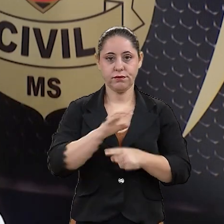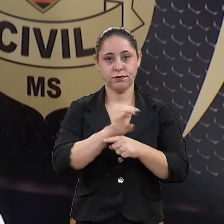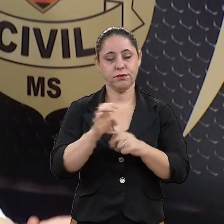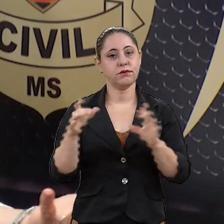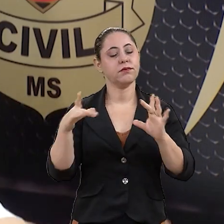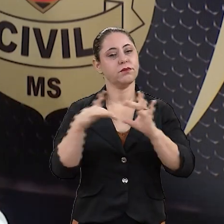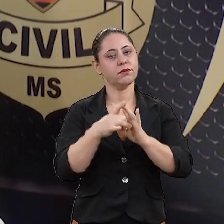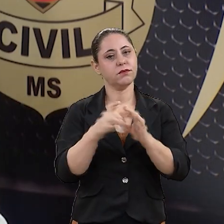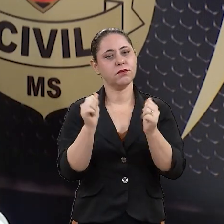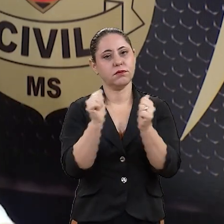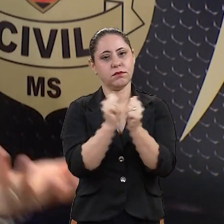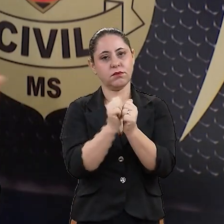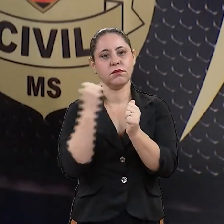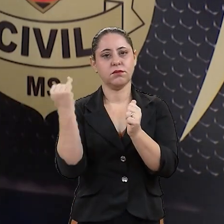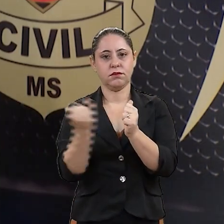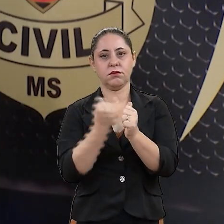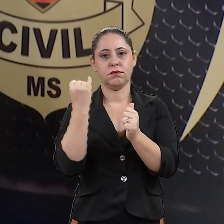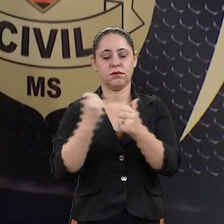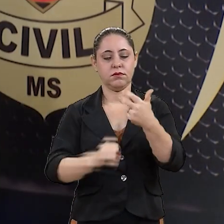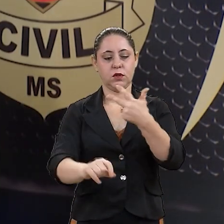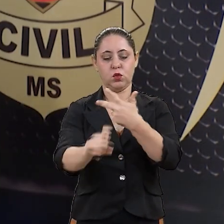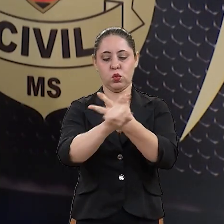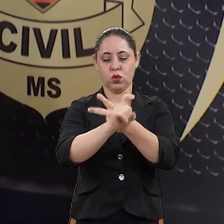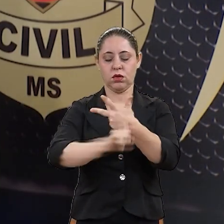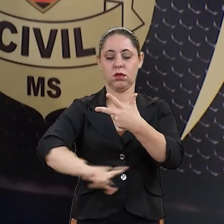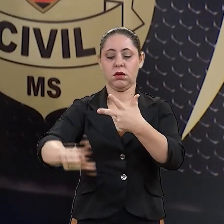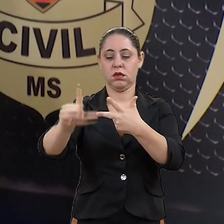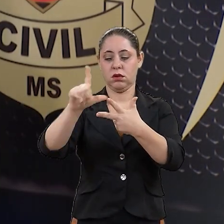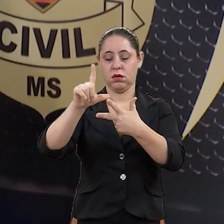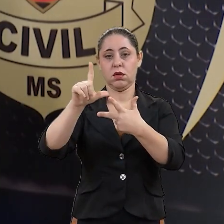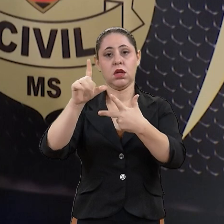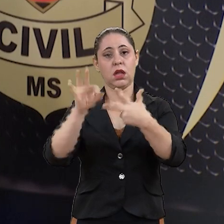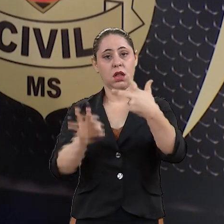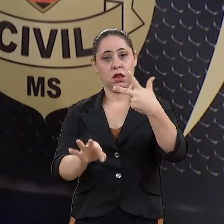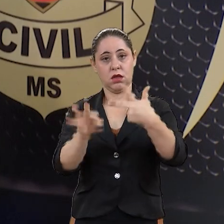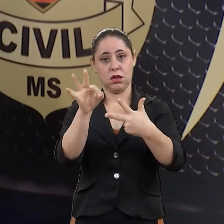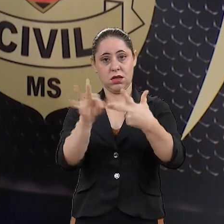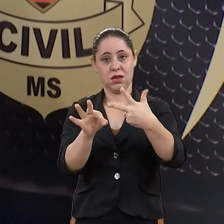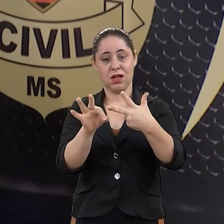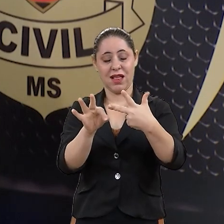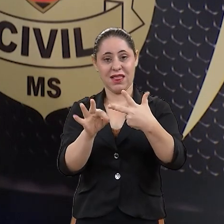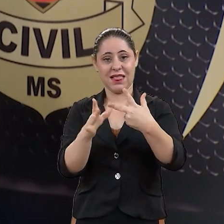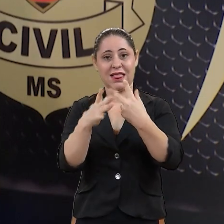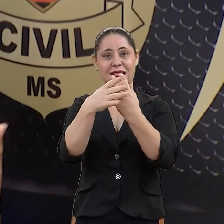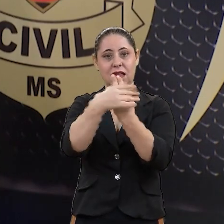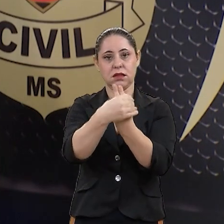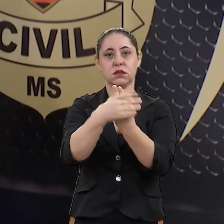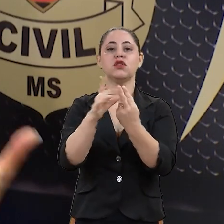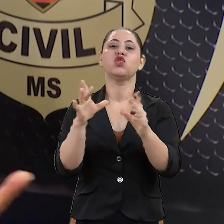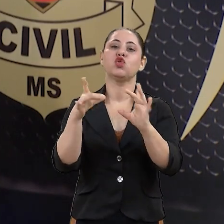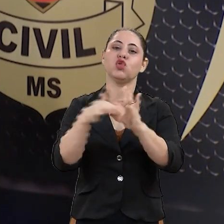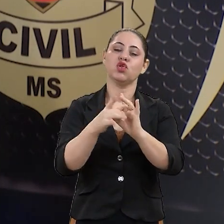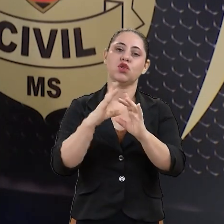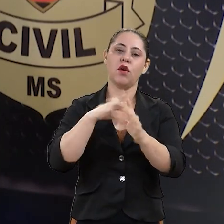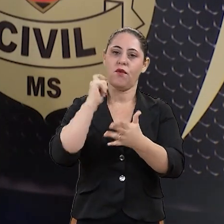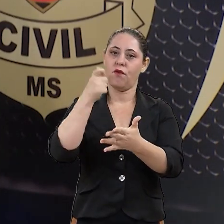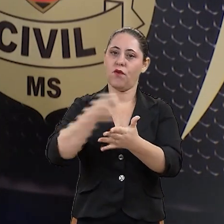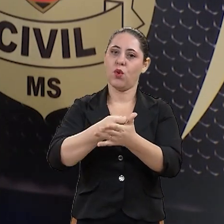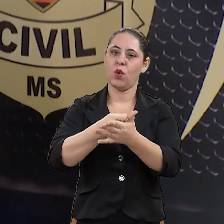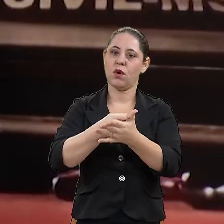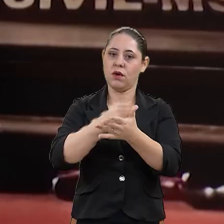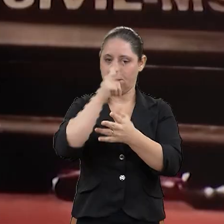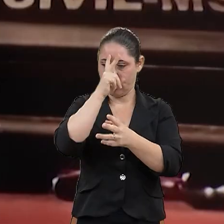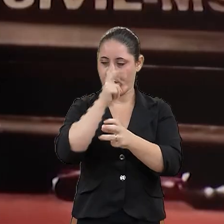muito importante, a Assembleia Legislativa e o Tribunal de Justiça, né, juntos, né, isso reforça, fortalece muito mais,